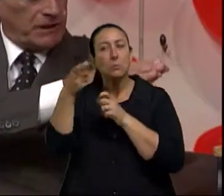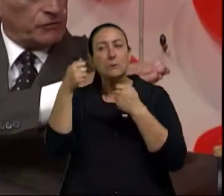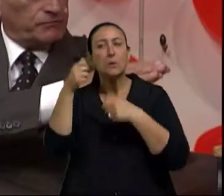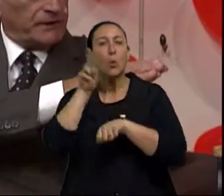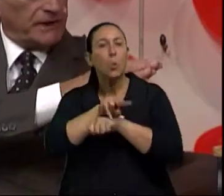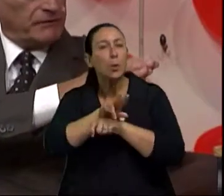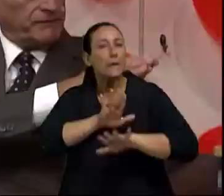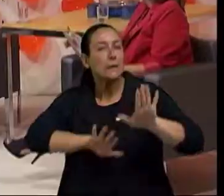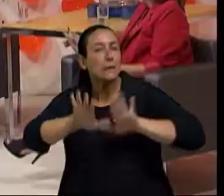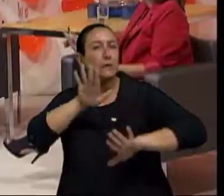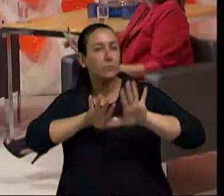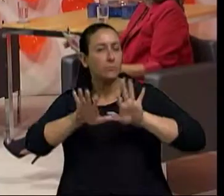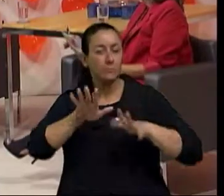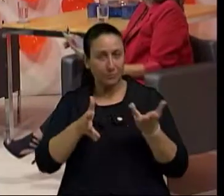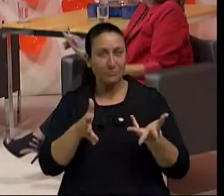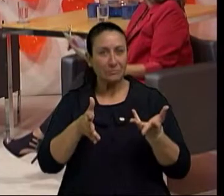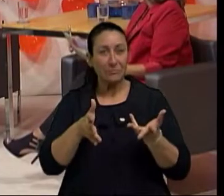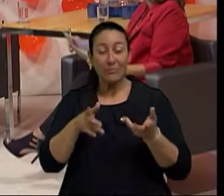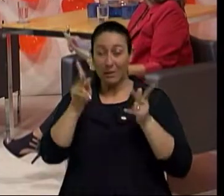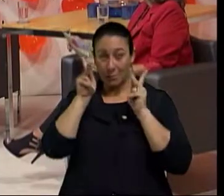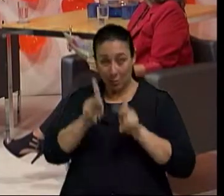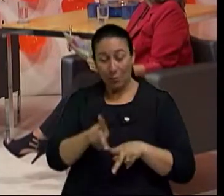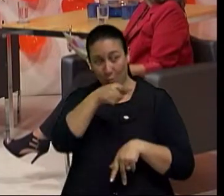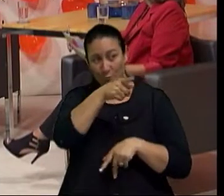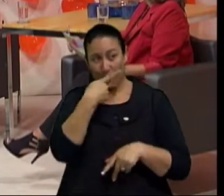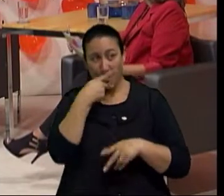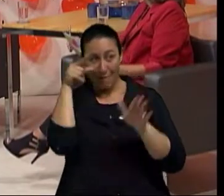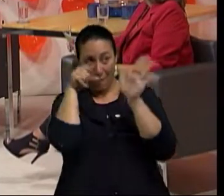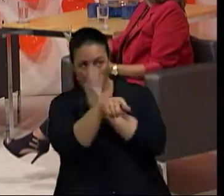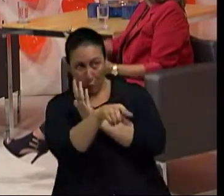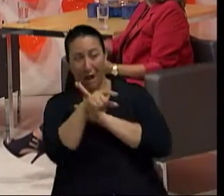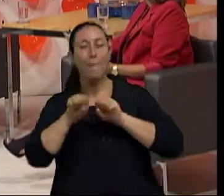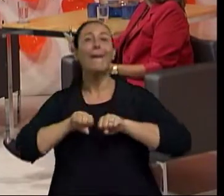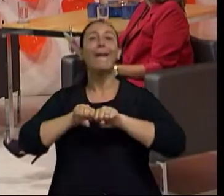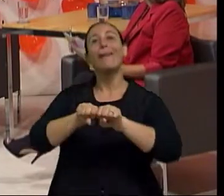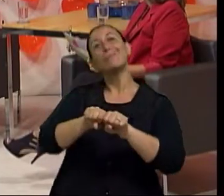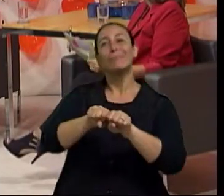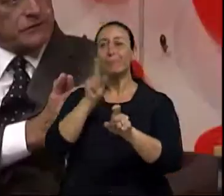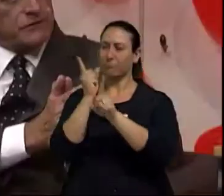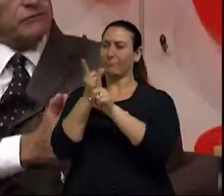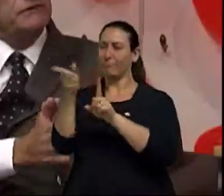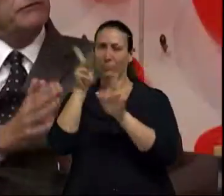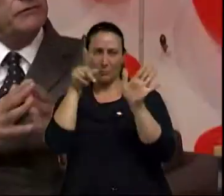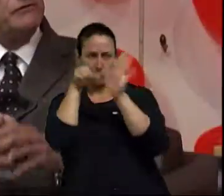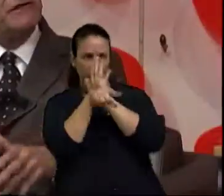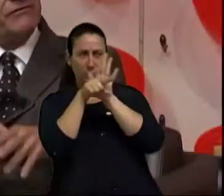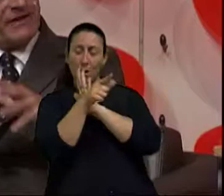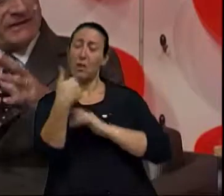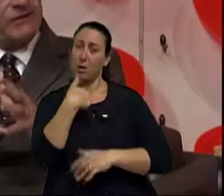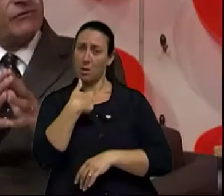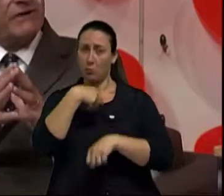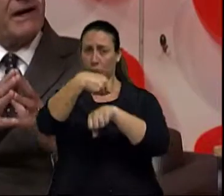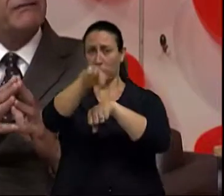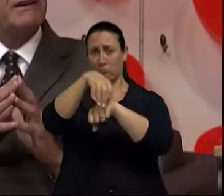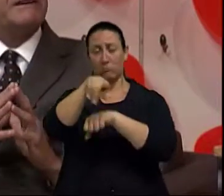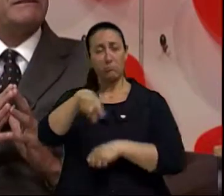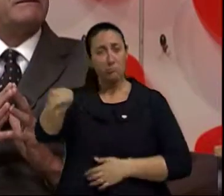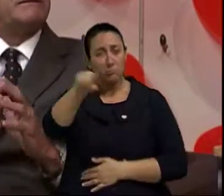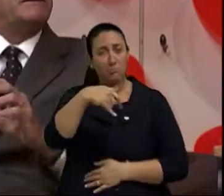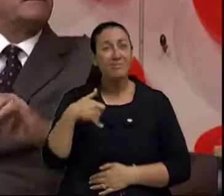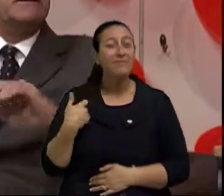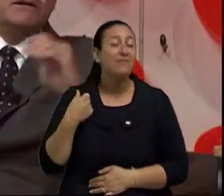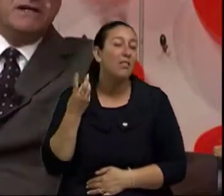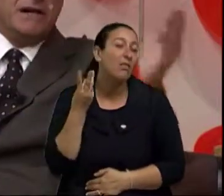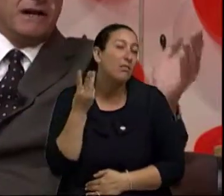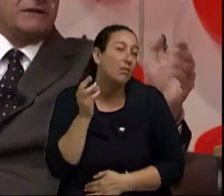que vão te encontrar no supermercado amanhã e vão te perguntar, que eu sugiro que aos 30 anos o indivíduo já faça uma